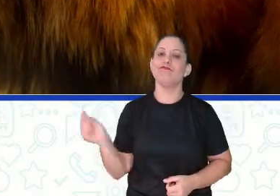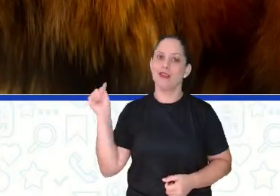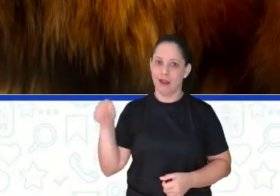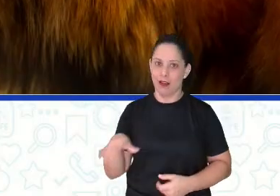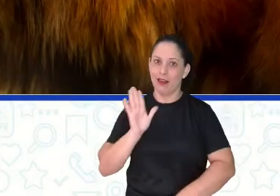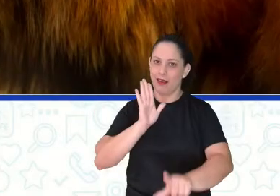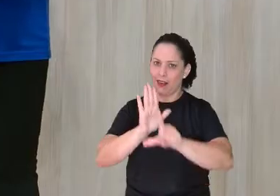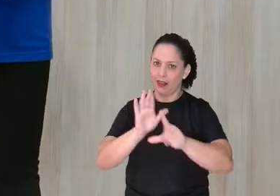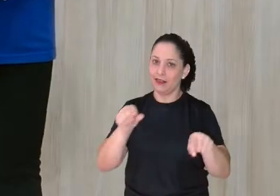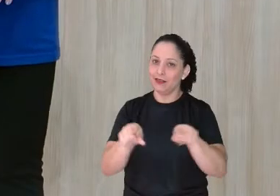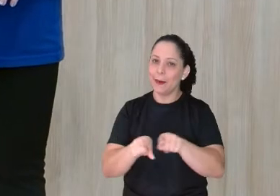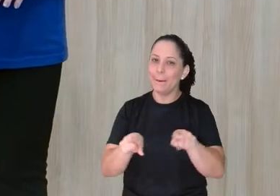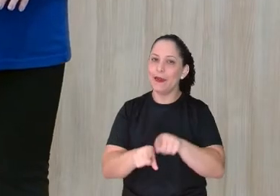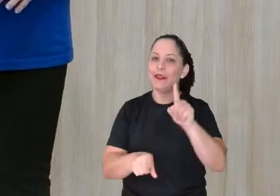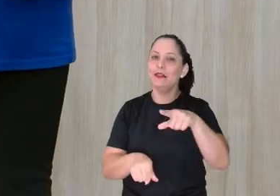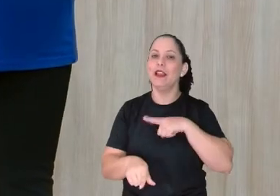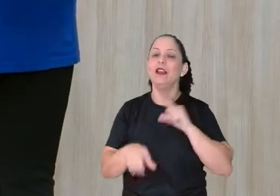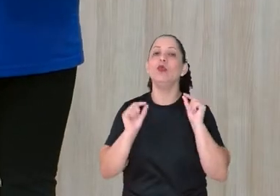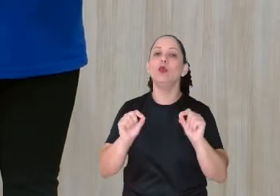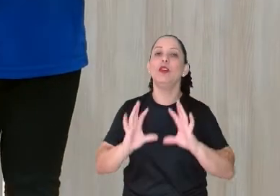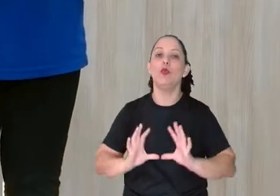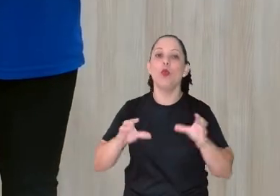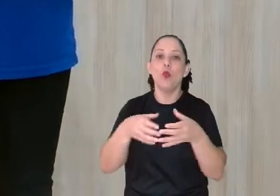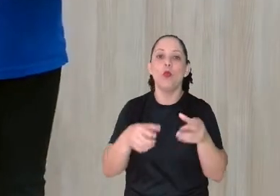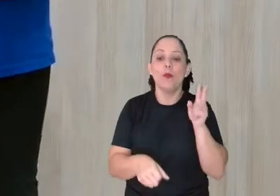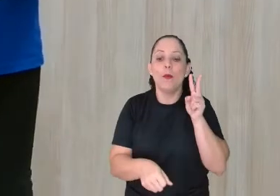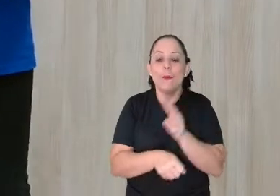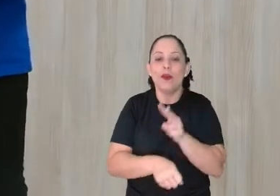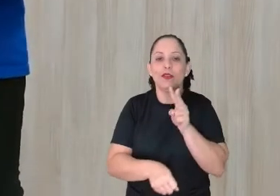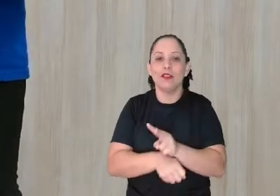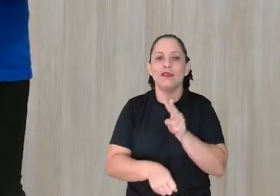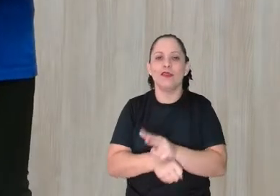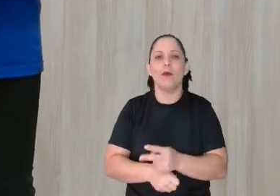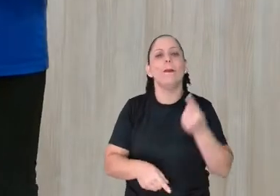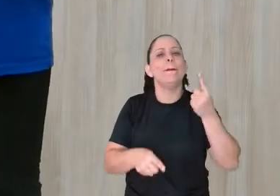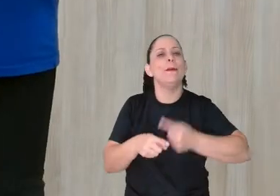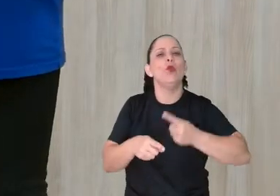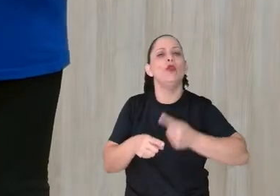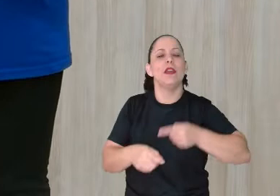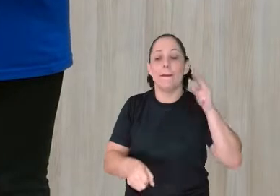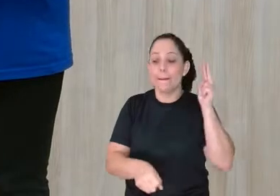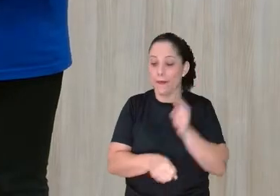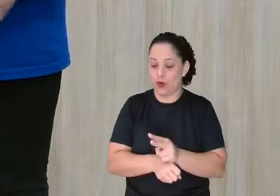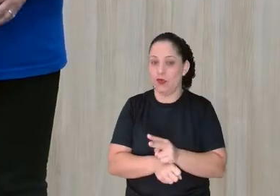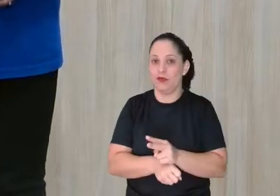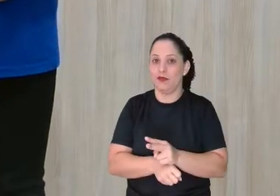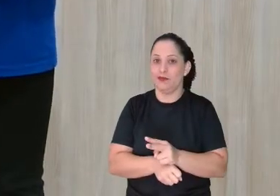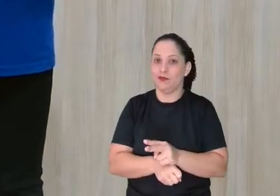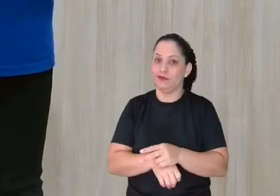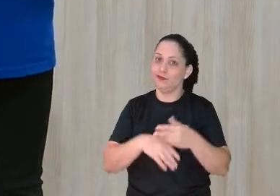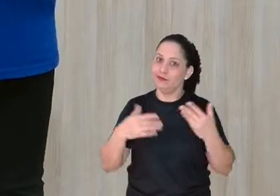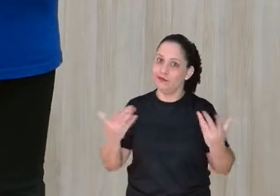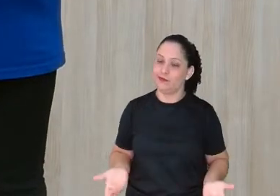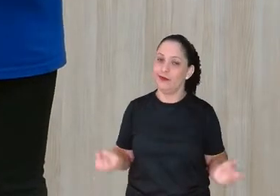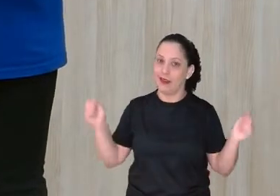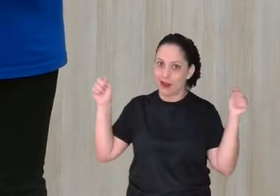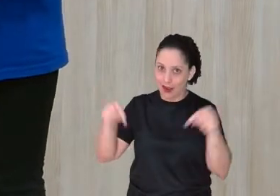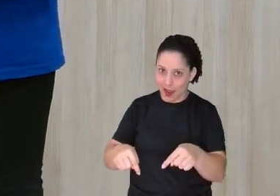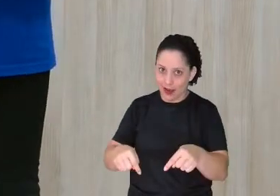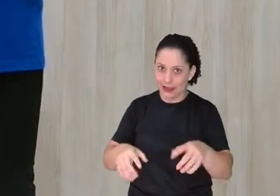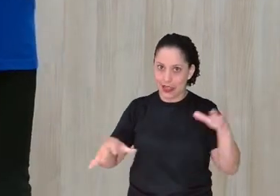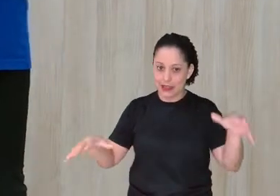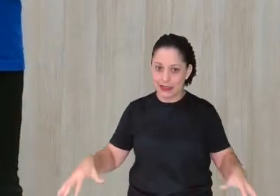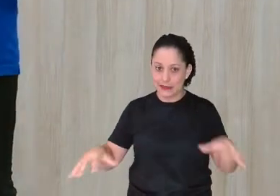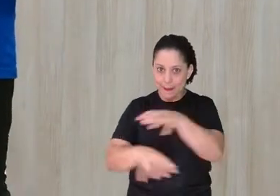a Fundação SOS Mata Atlântica. Mas, gente, por que tanta proteção? A proteção se dá porque esse